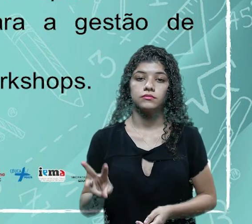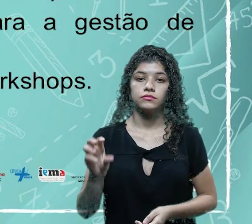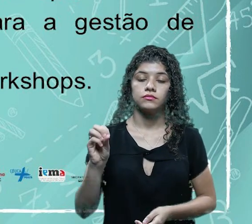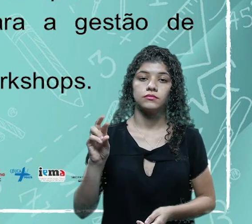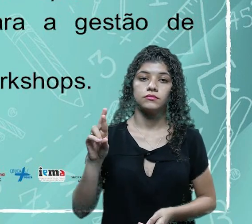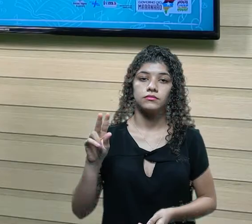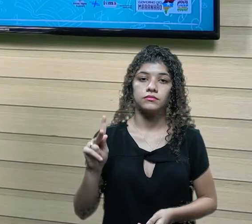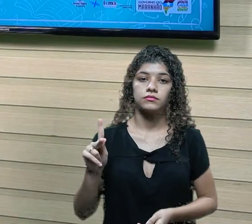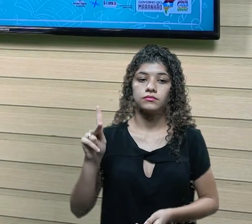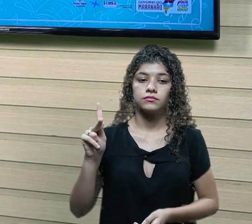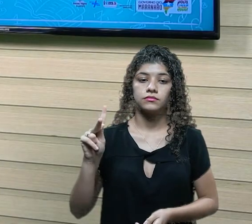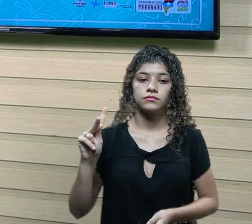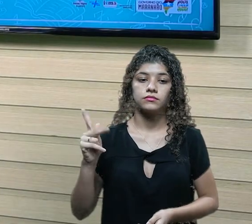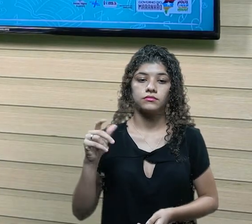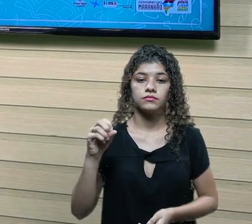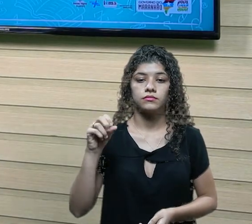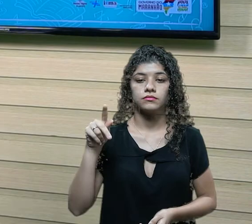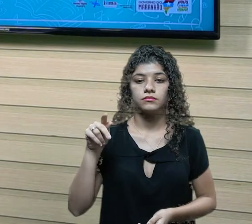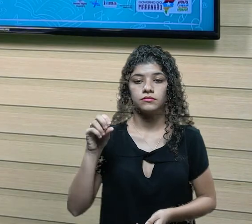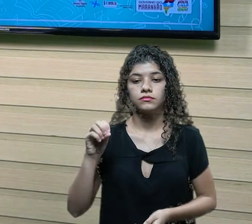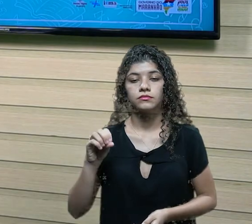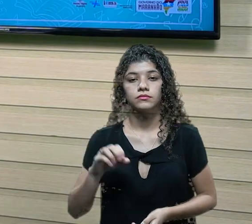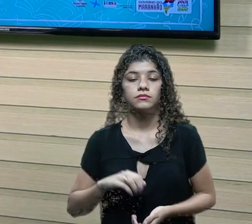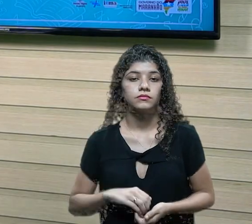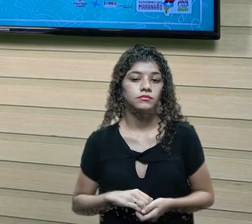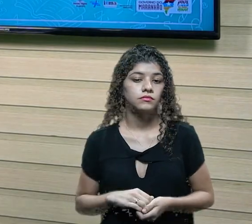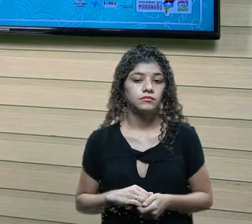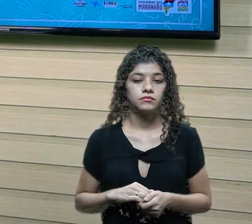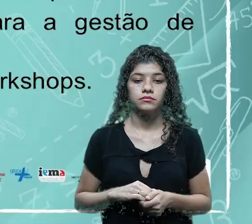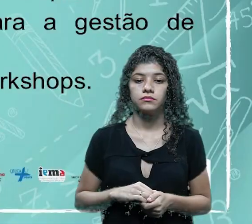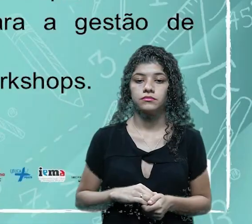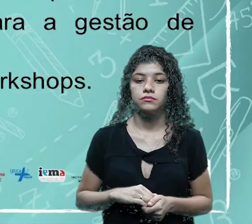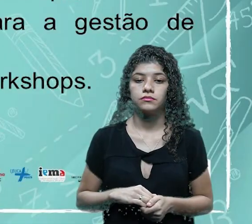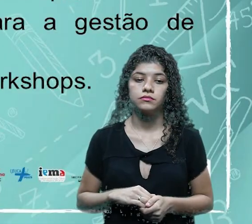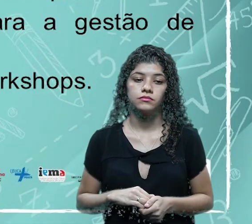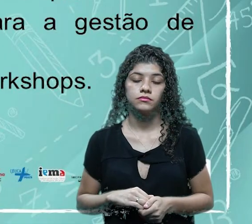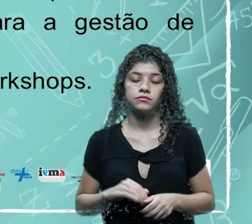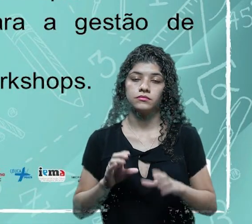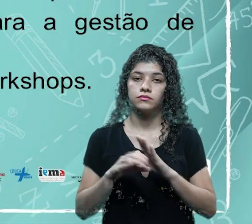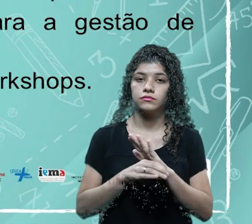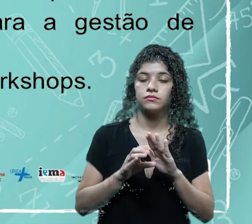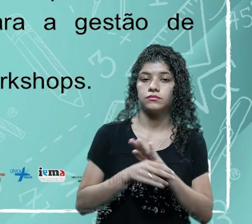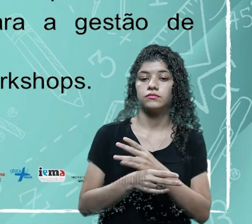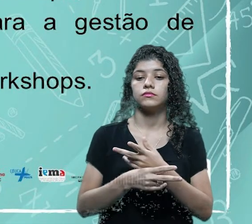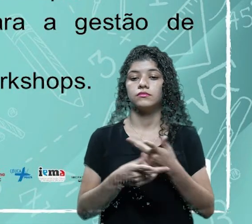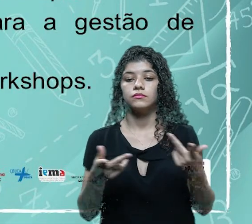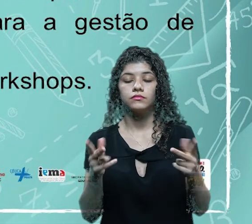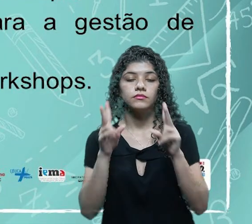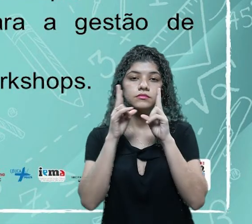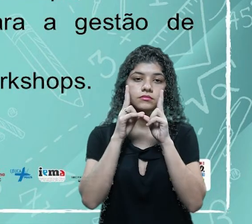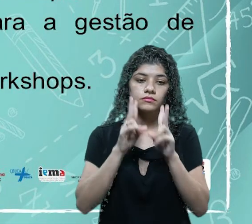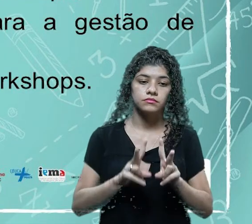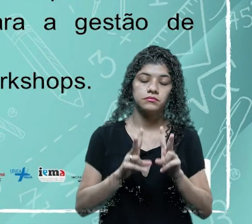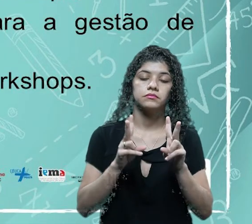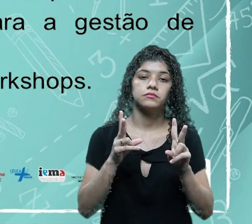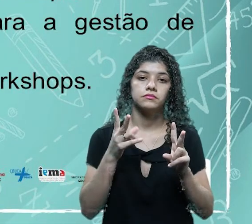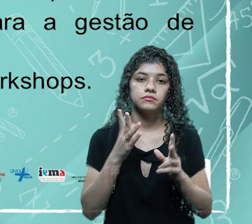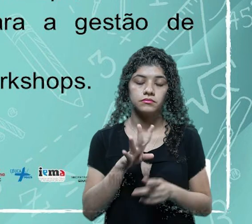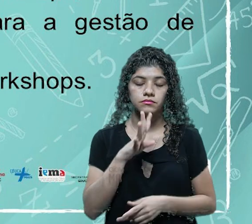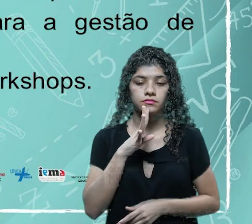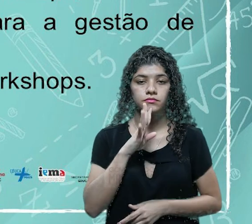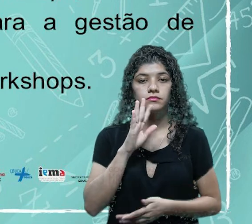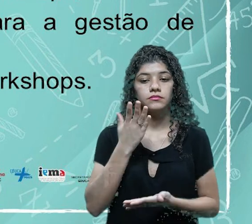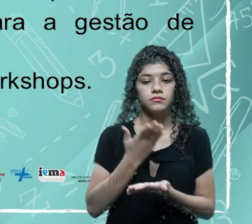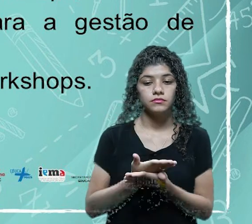oficina de workshop a importância dessa oficina online e os conceitos a gente abordou os conceitos do